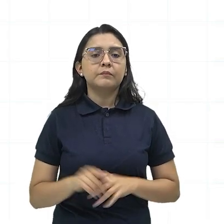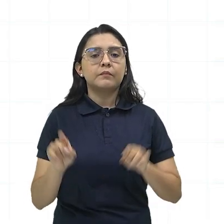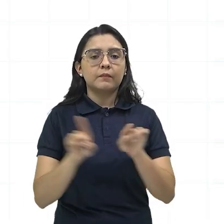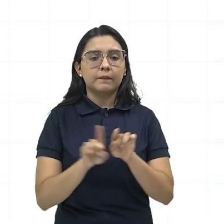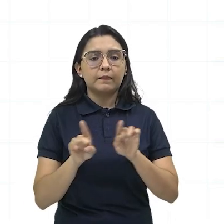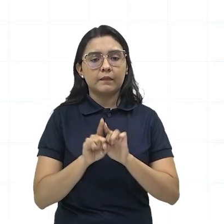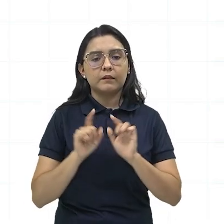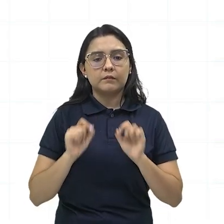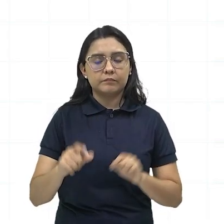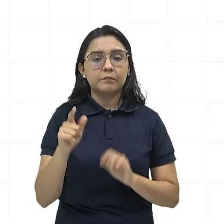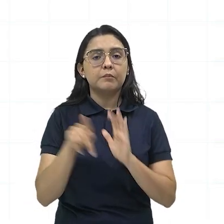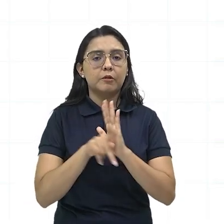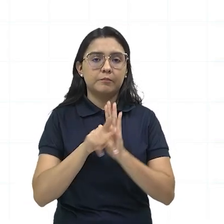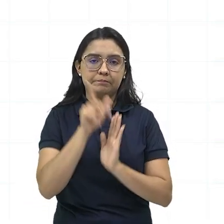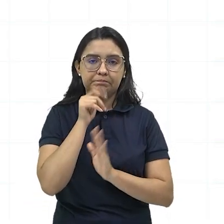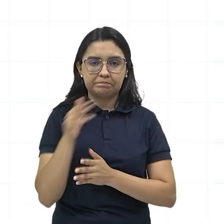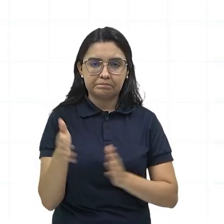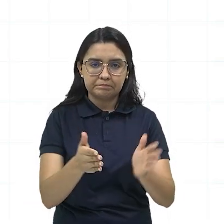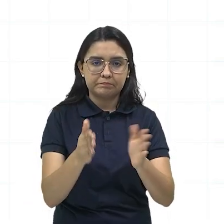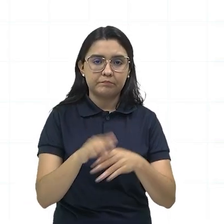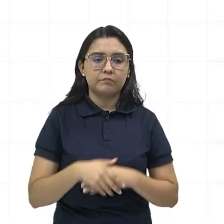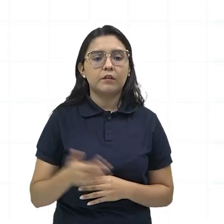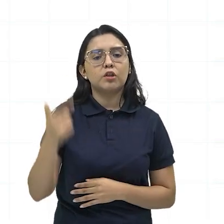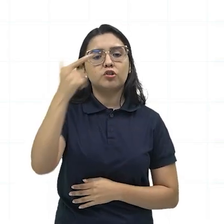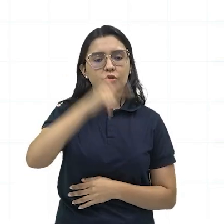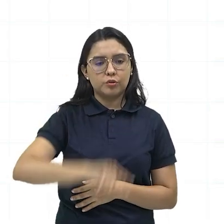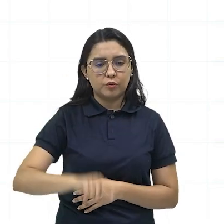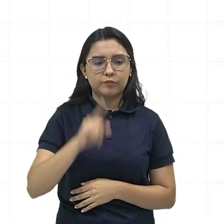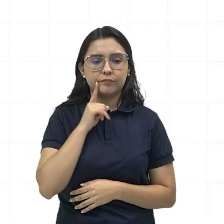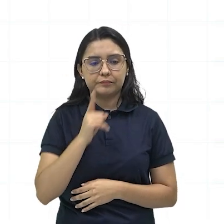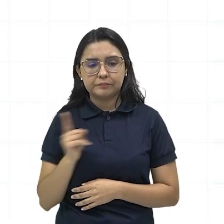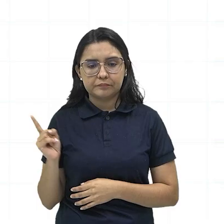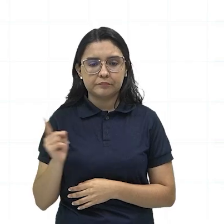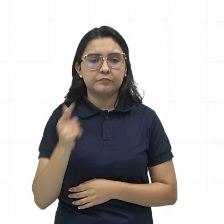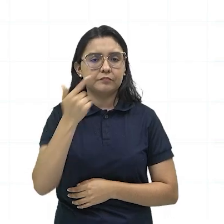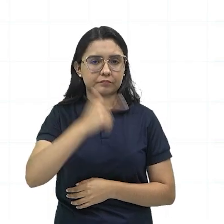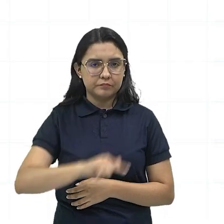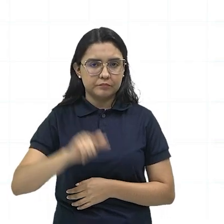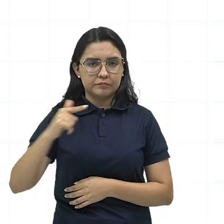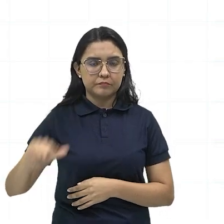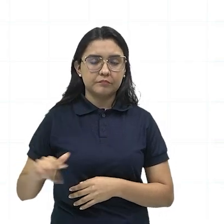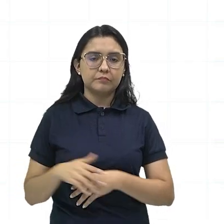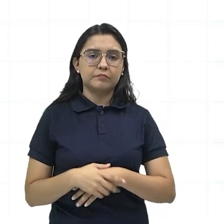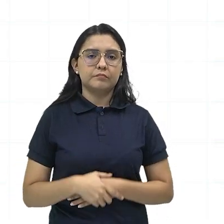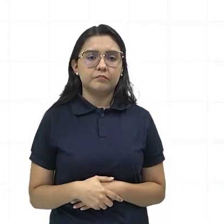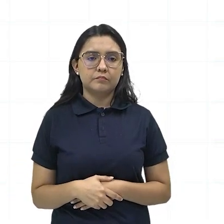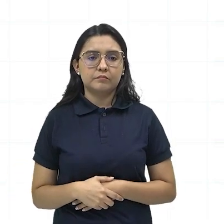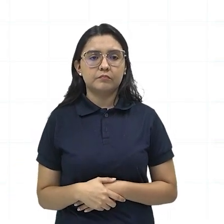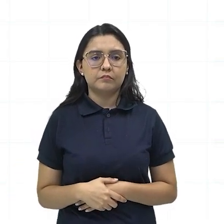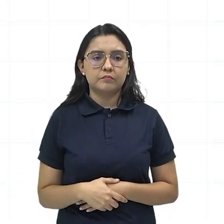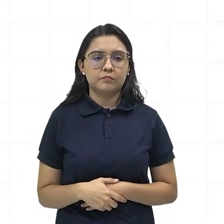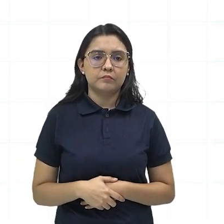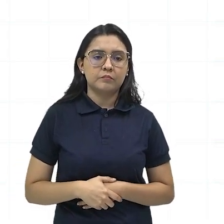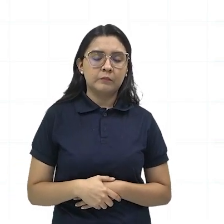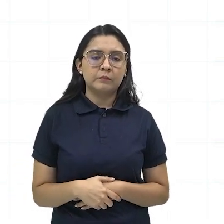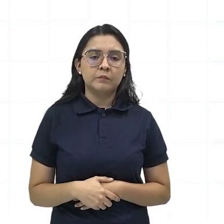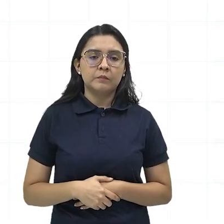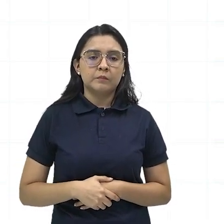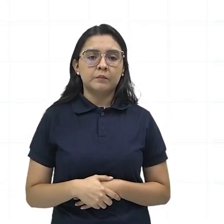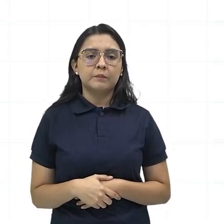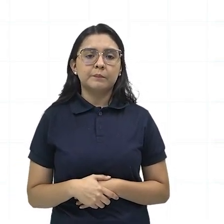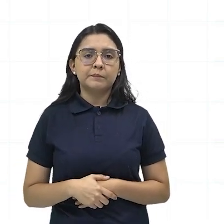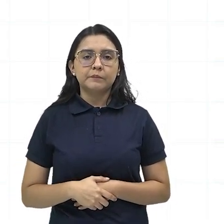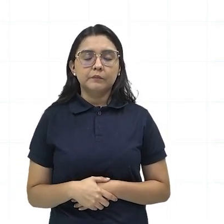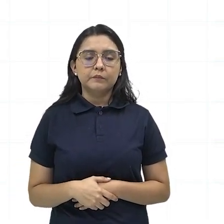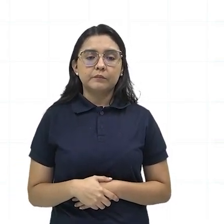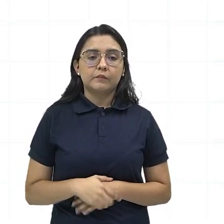perdido na curva do rio. Aí vai repetir, né? Mãe da mata, a senhora da selva que a tudo assistiu, me conta o segredo perdido na curva